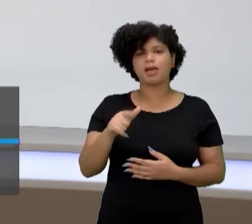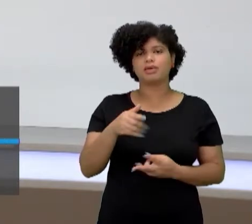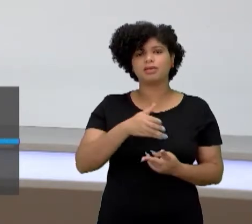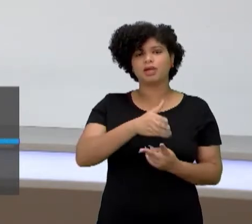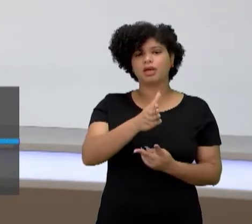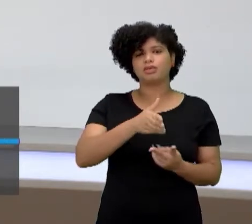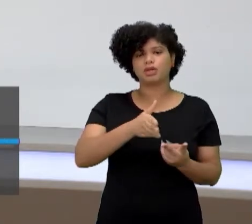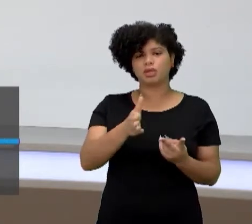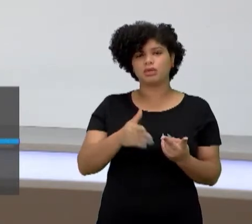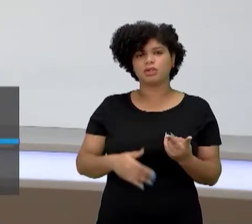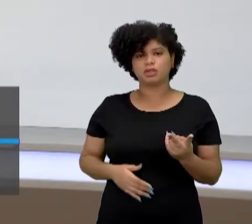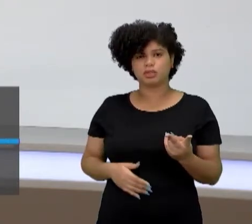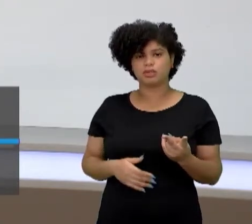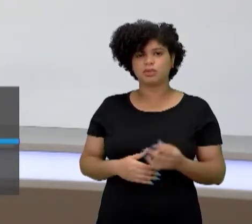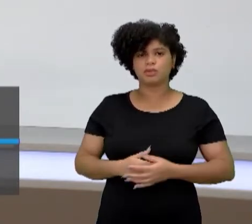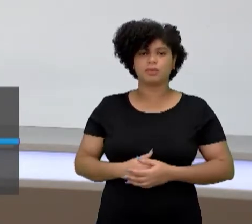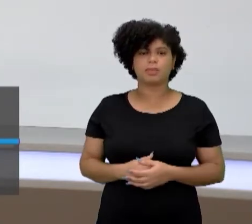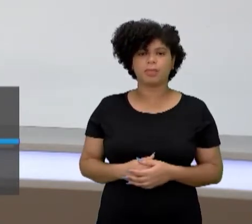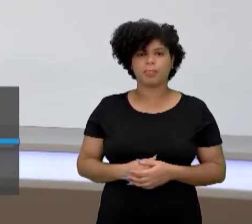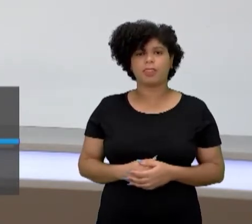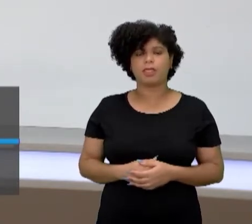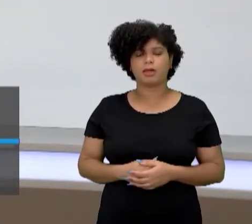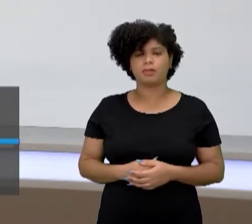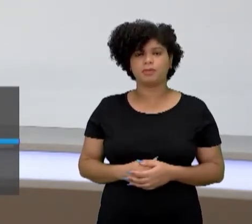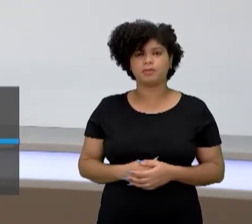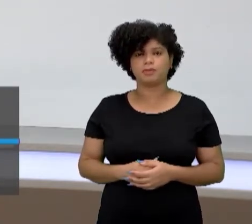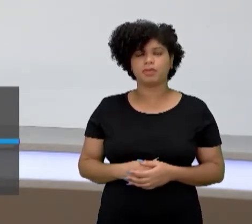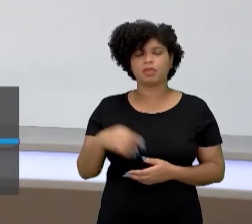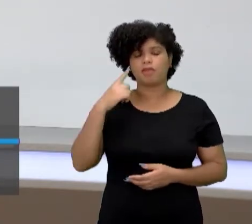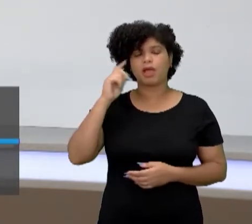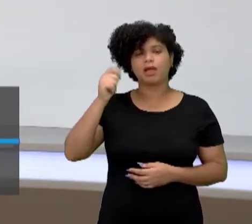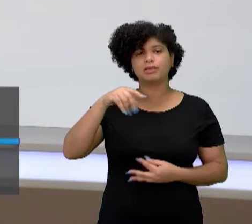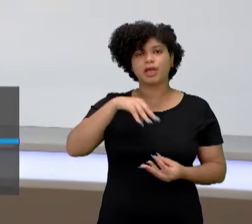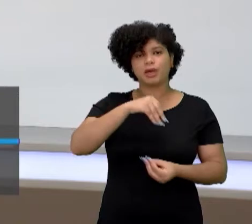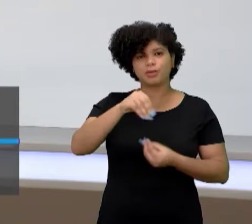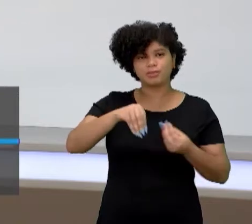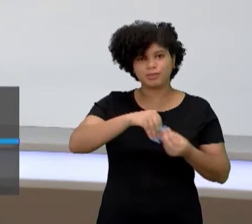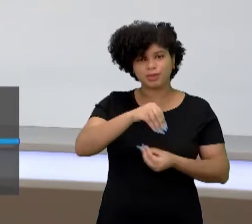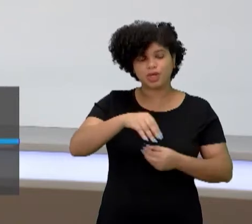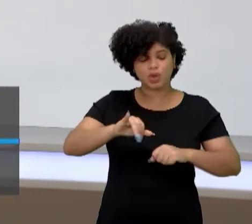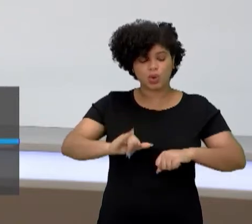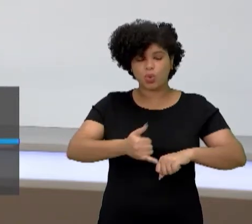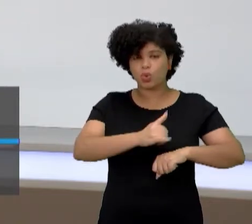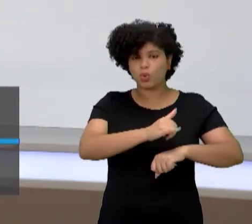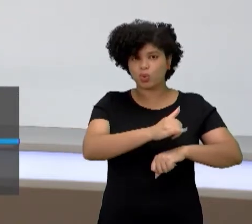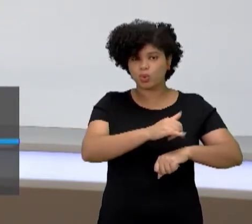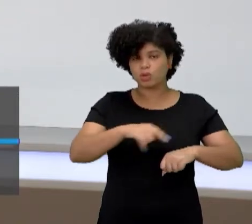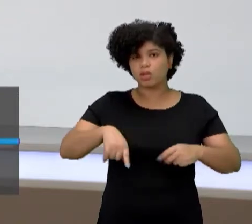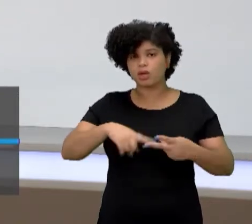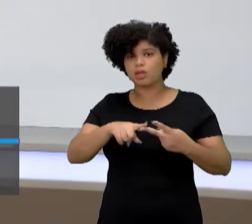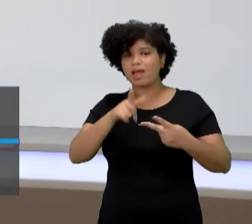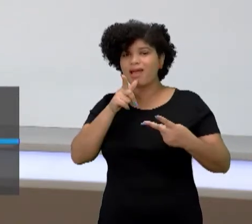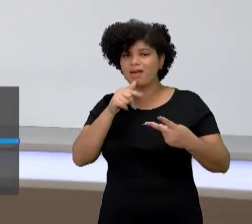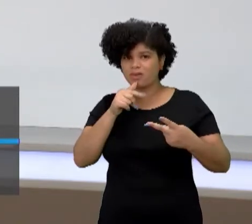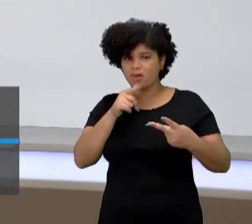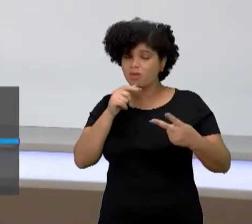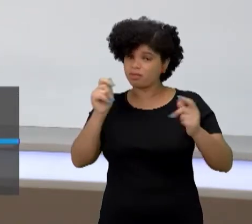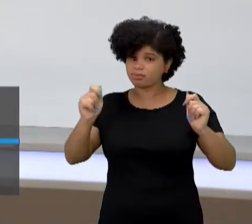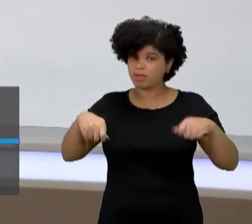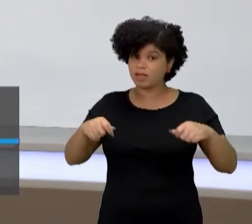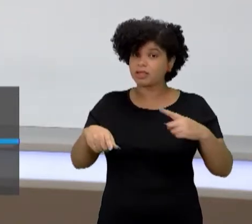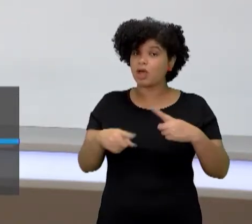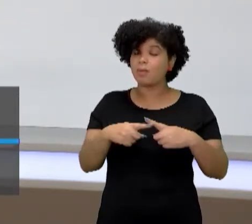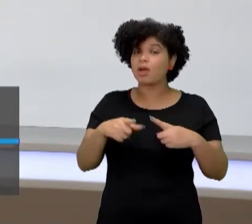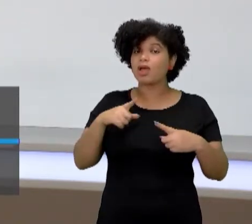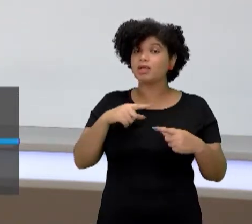não consigo falar essa palavra. Então, ele consegue misturar a gordura com a água, porque, na verdade, ele tem